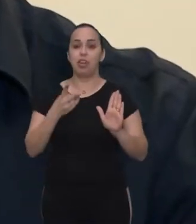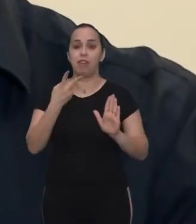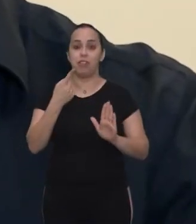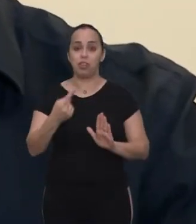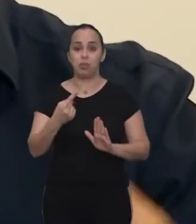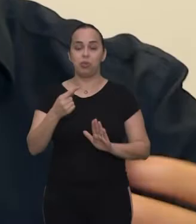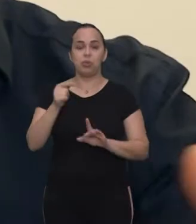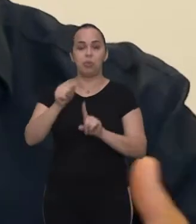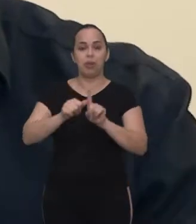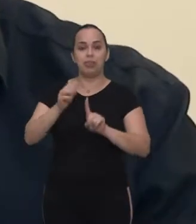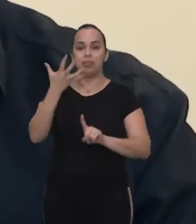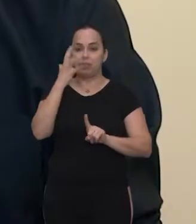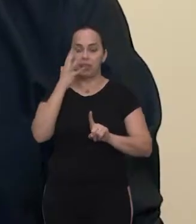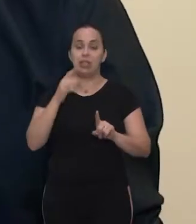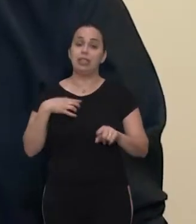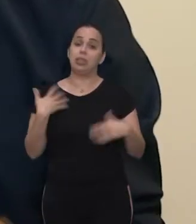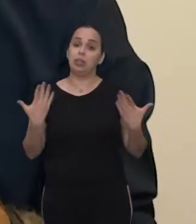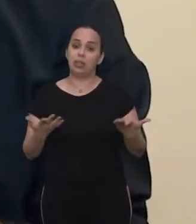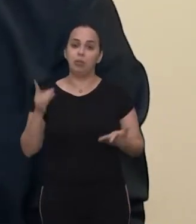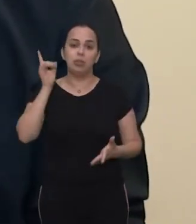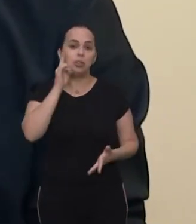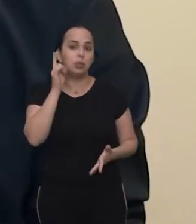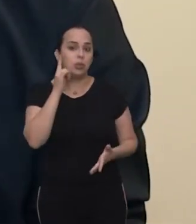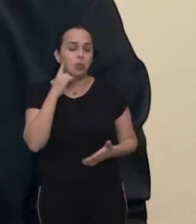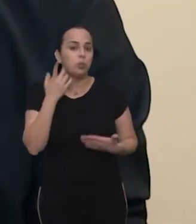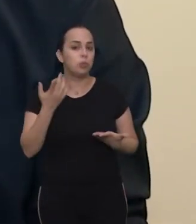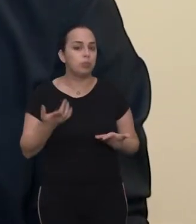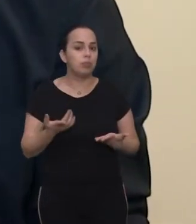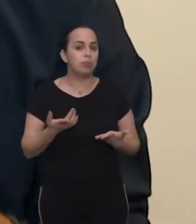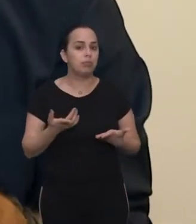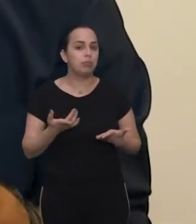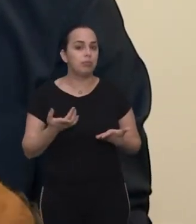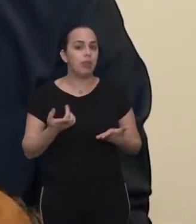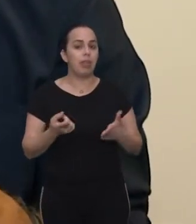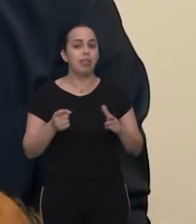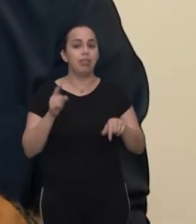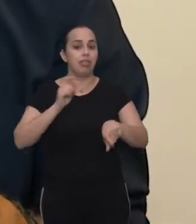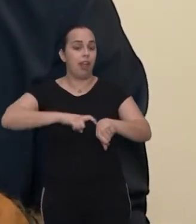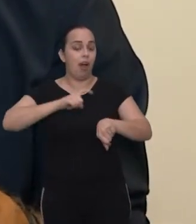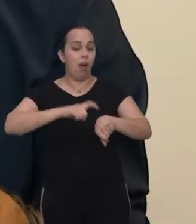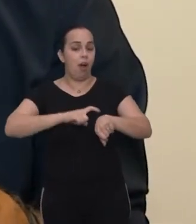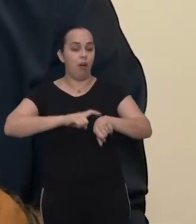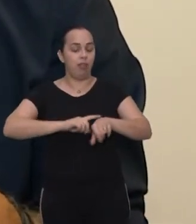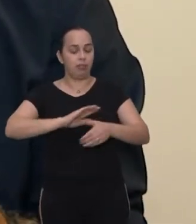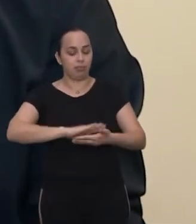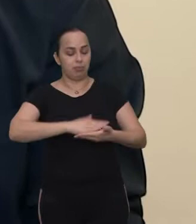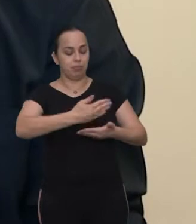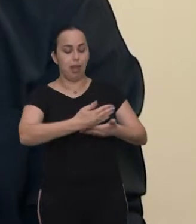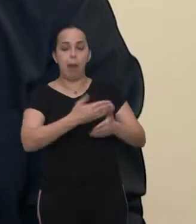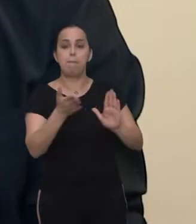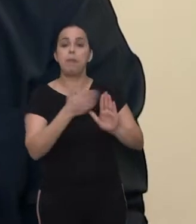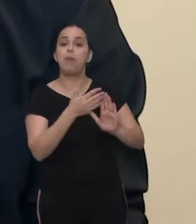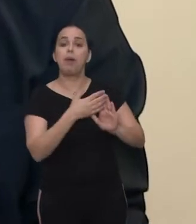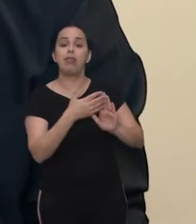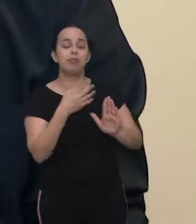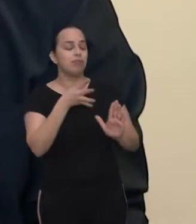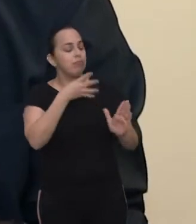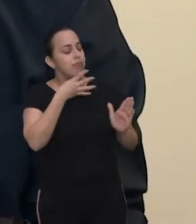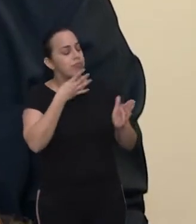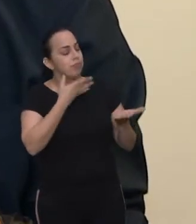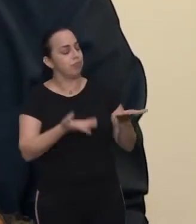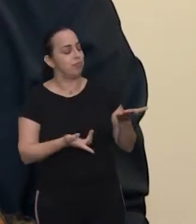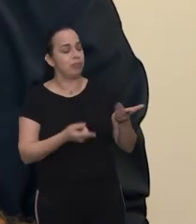acontecer no dia vinte e um de Fevereiro nesse dia e quando os envelopes forem abertos